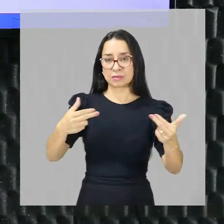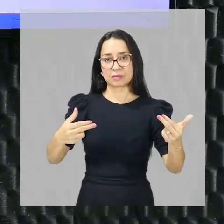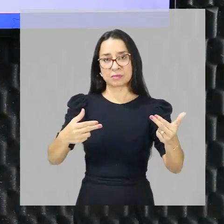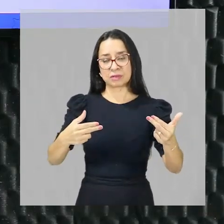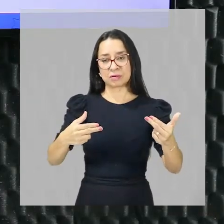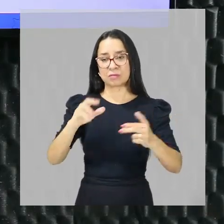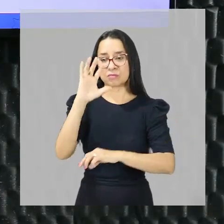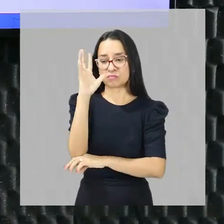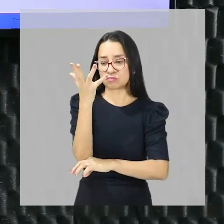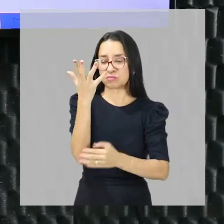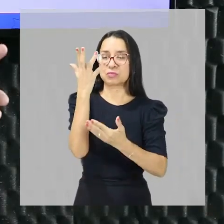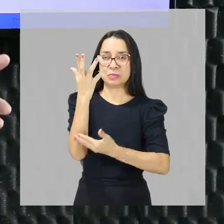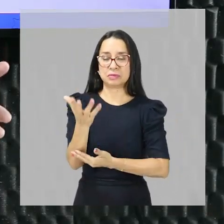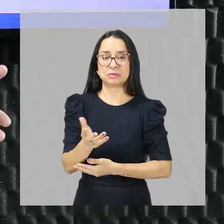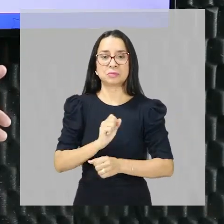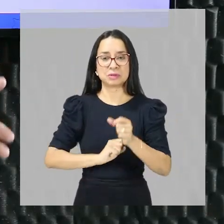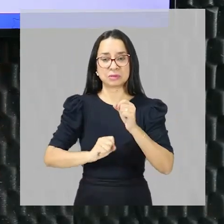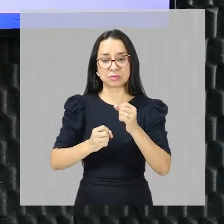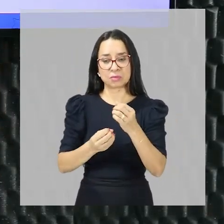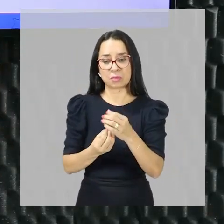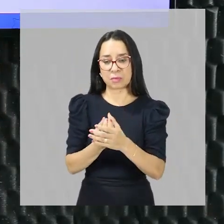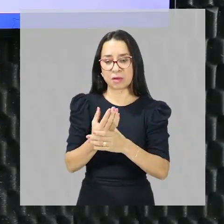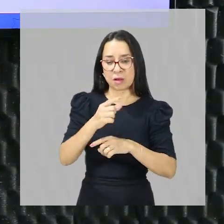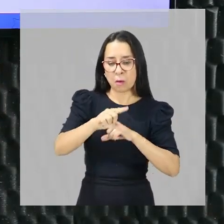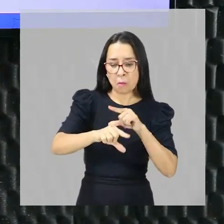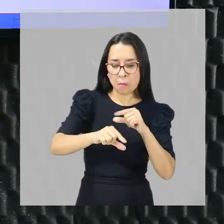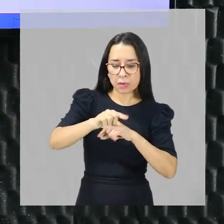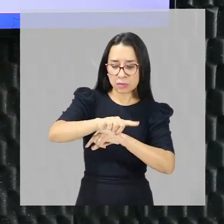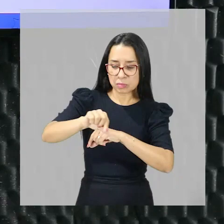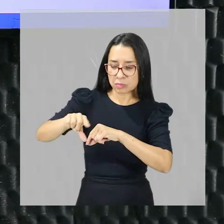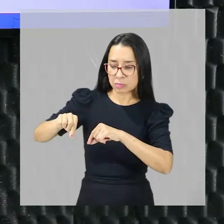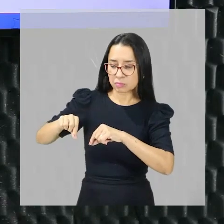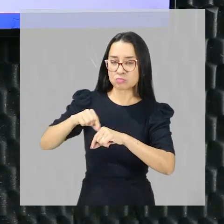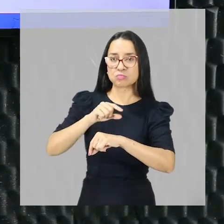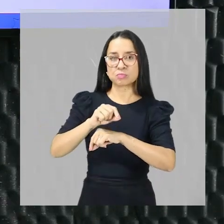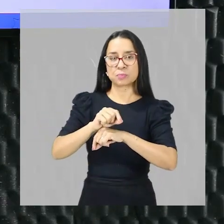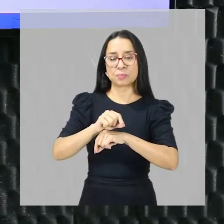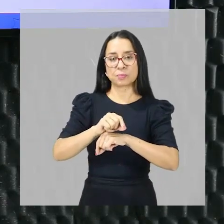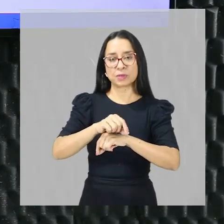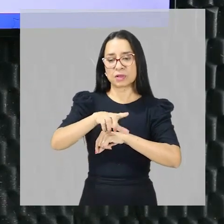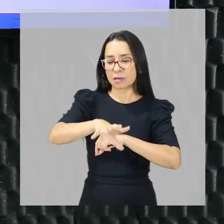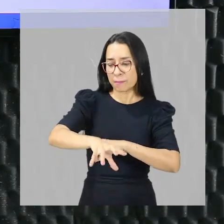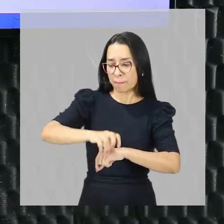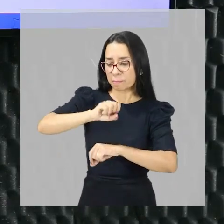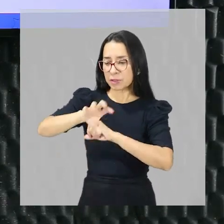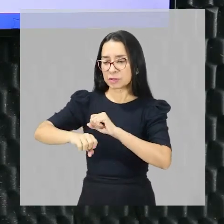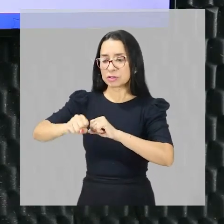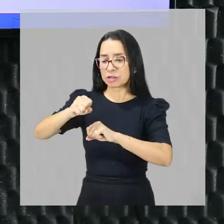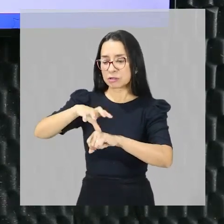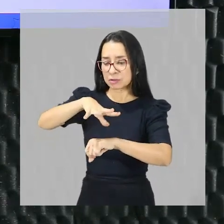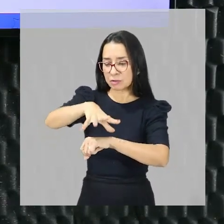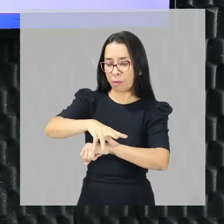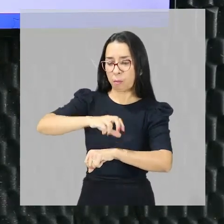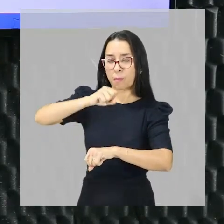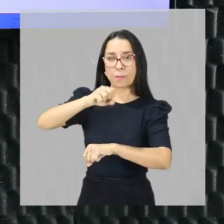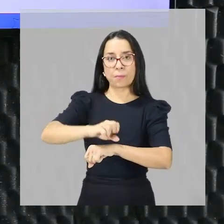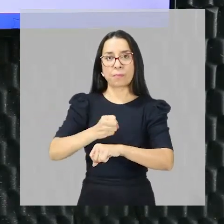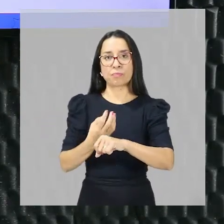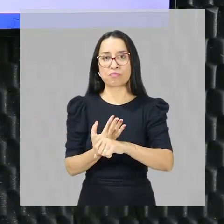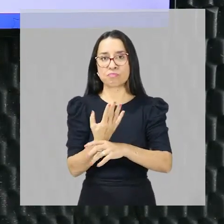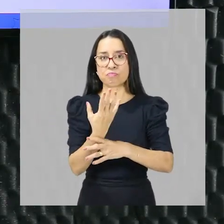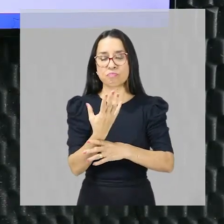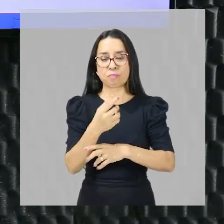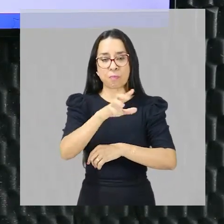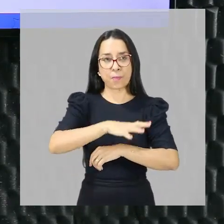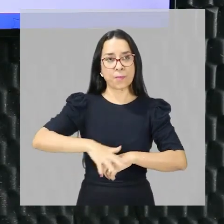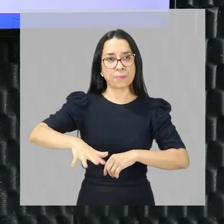exemplo, desmatamento para o plantio de determinado produto e após a retirada dele, tu vai estar retirando a cobertura vegetal dessas